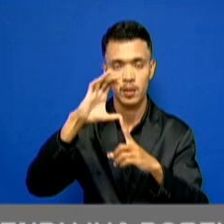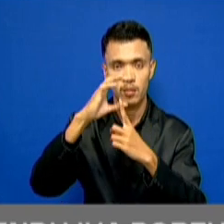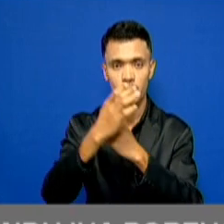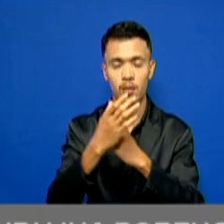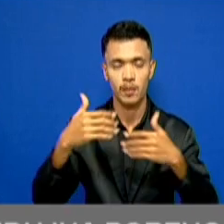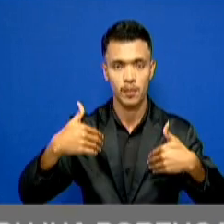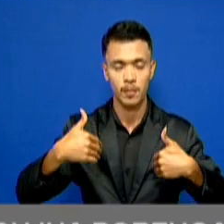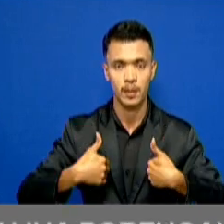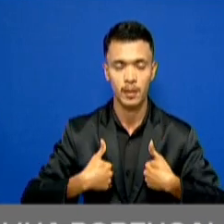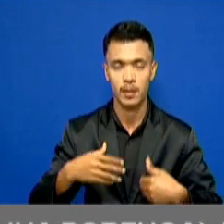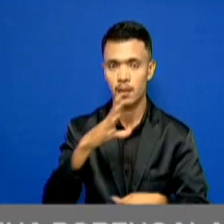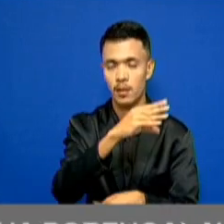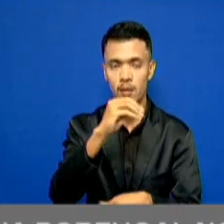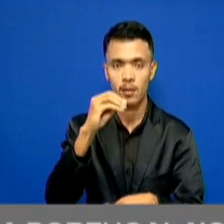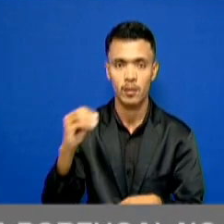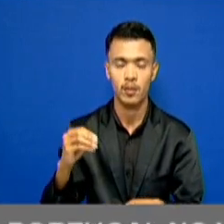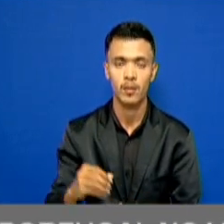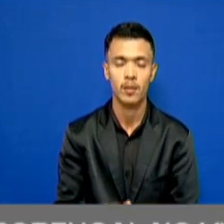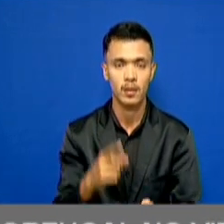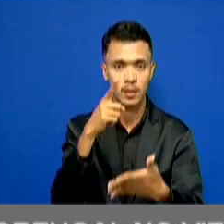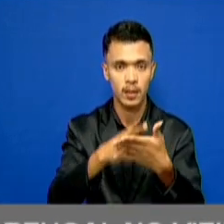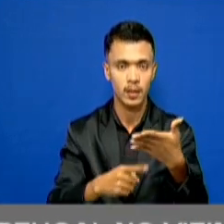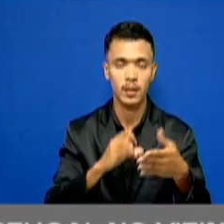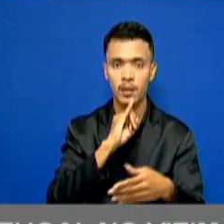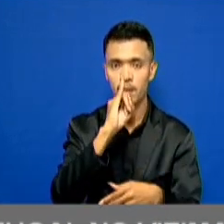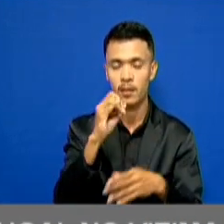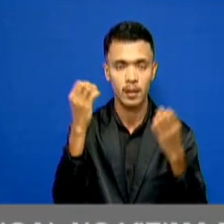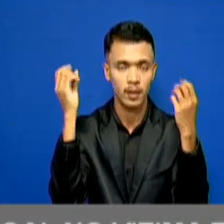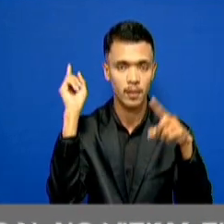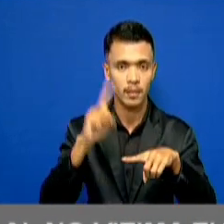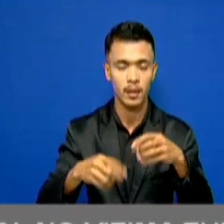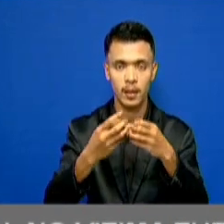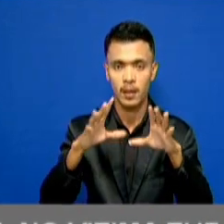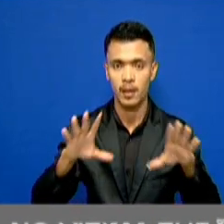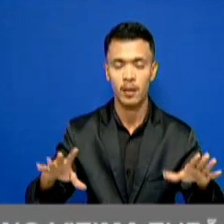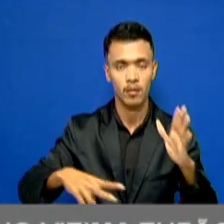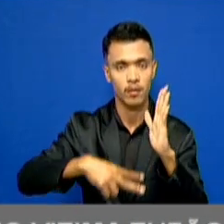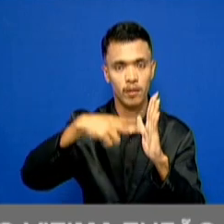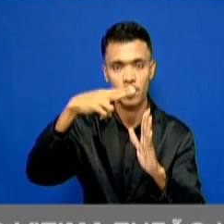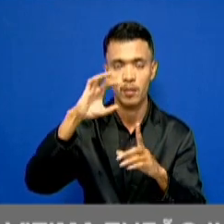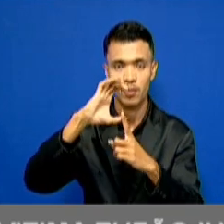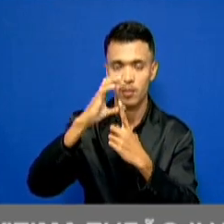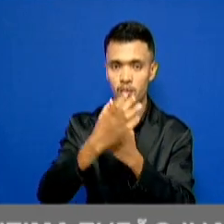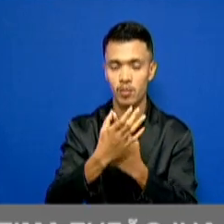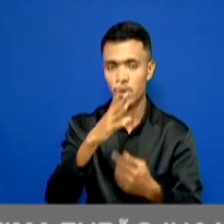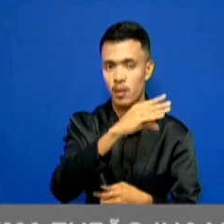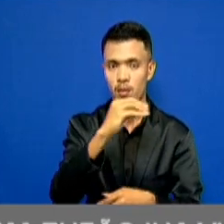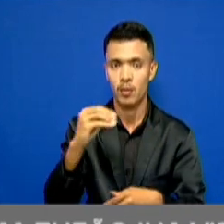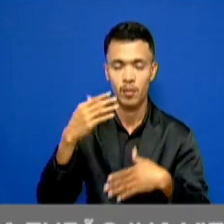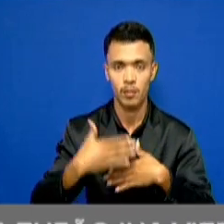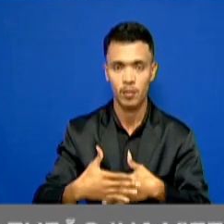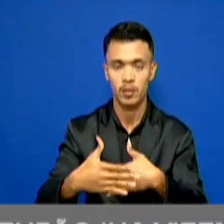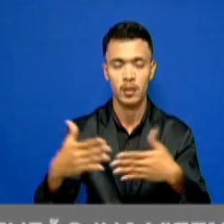aí. E essa inovação, não vem a halaco com valores tradicionais, mas vem o processo